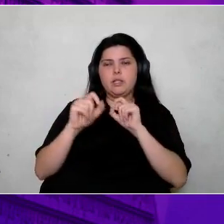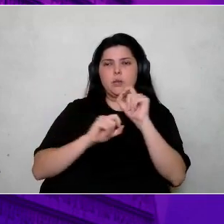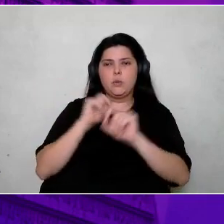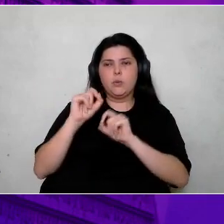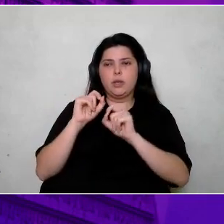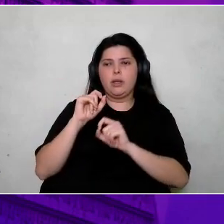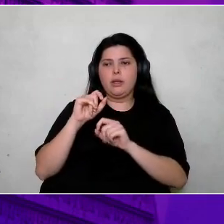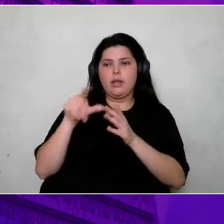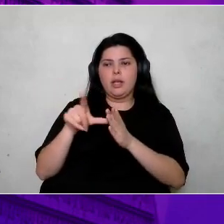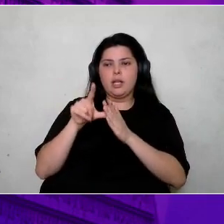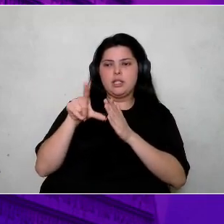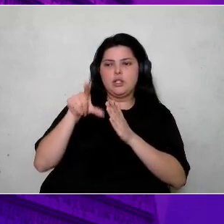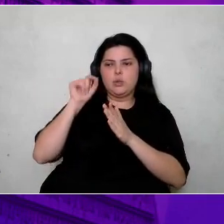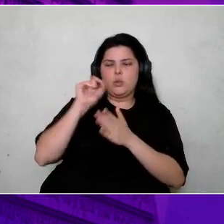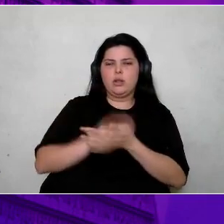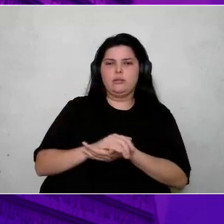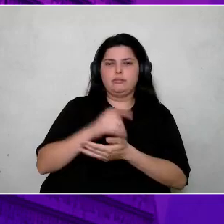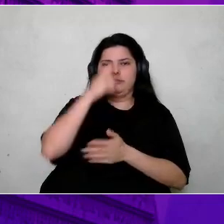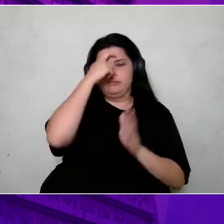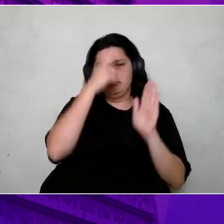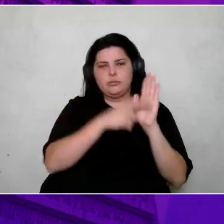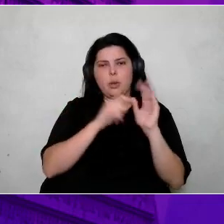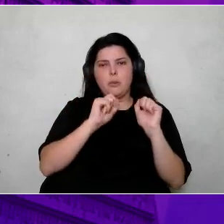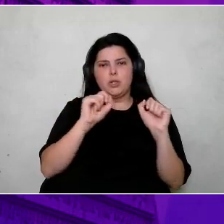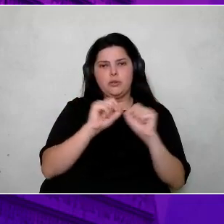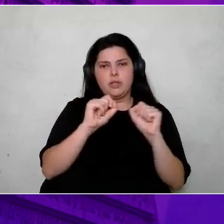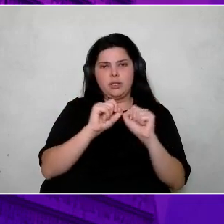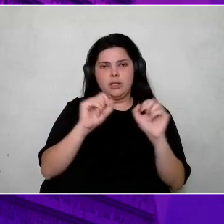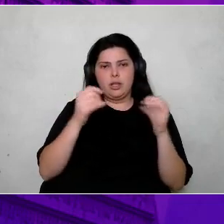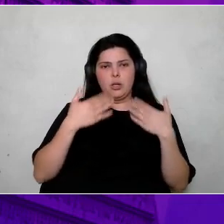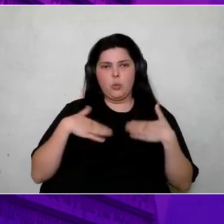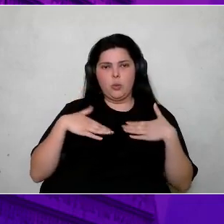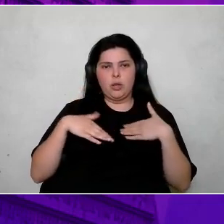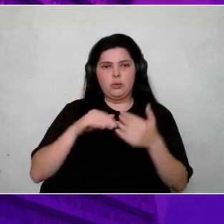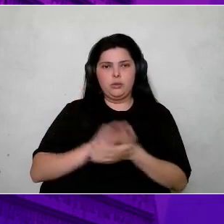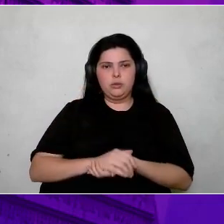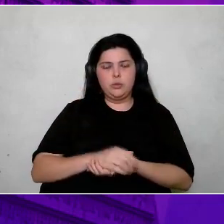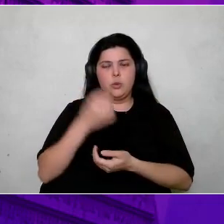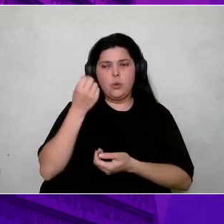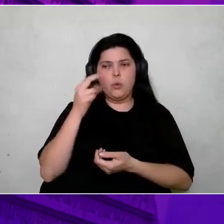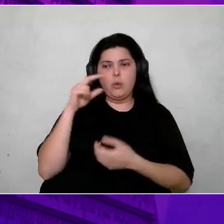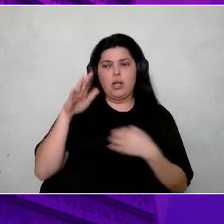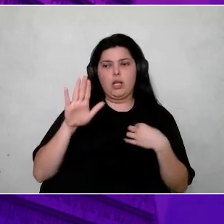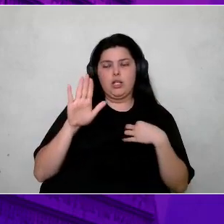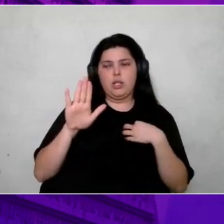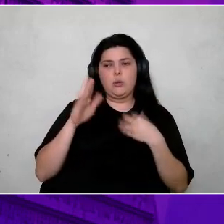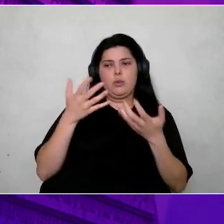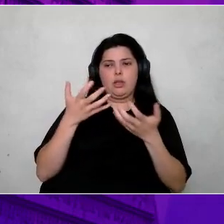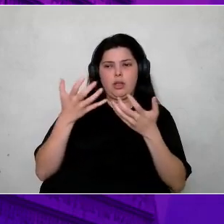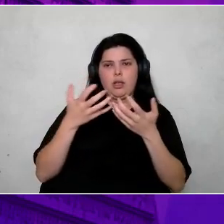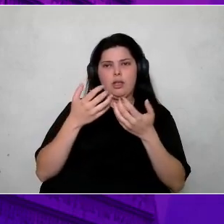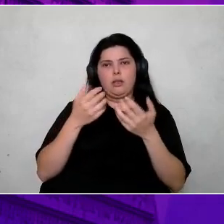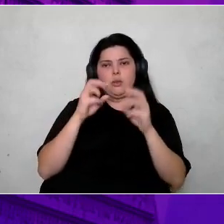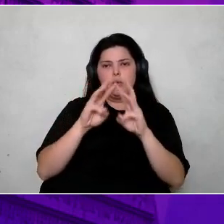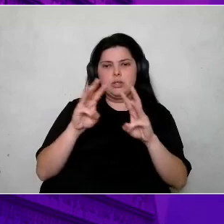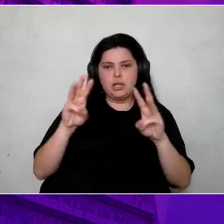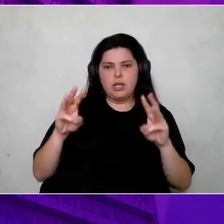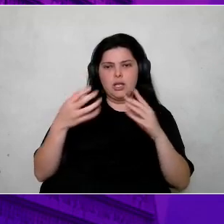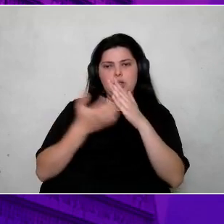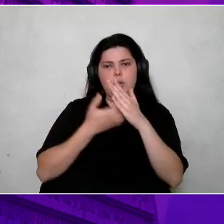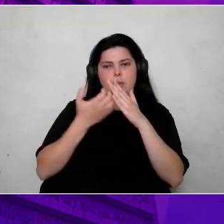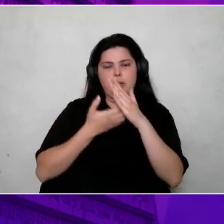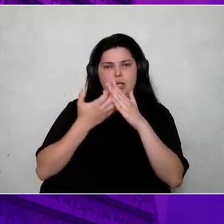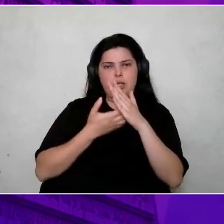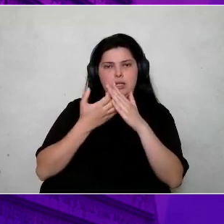A AI pode fazer essa pré-seleção. Né? Ou se o candidato está buscando no site daquela empresa uma